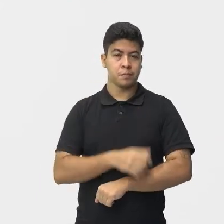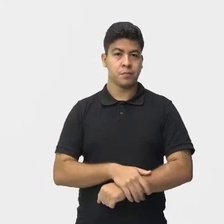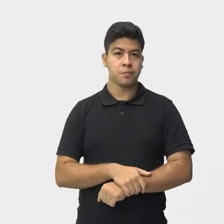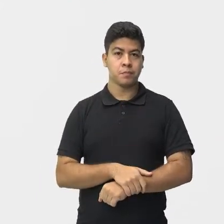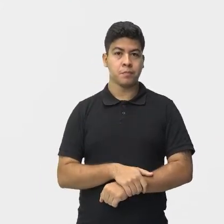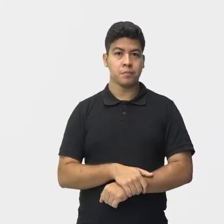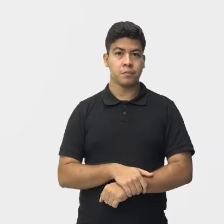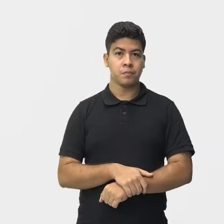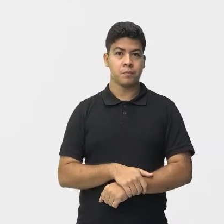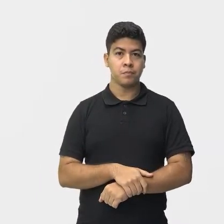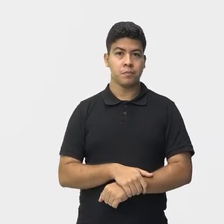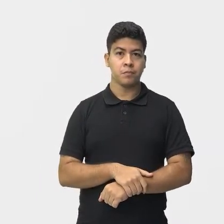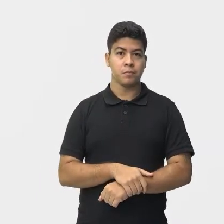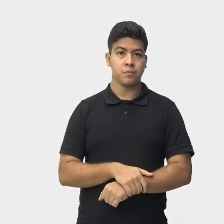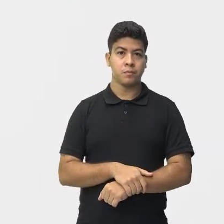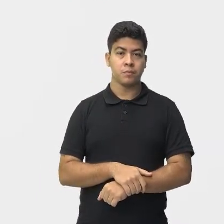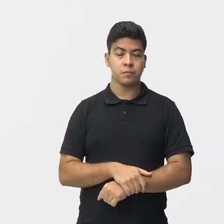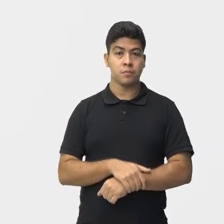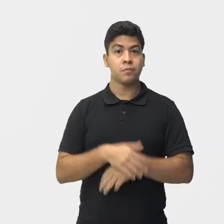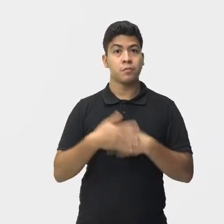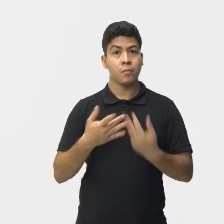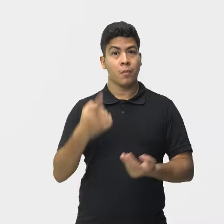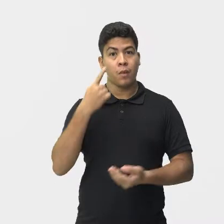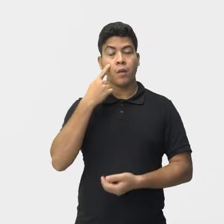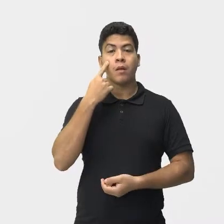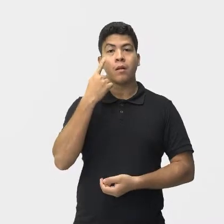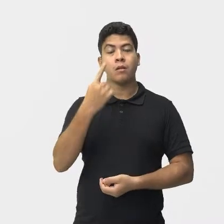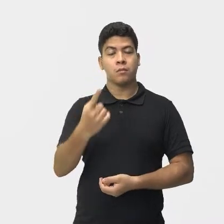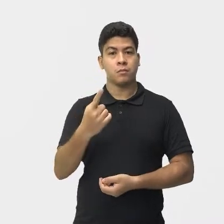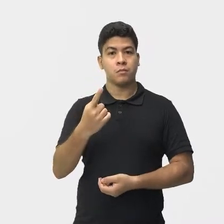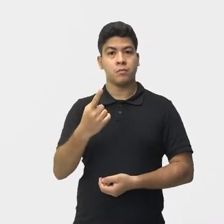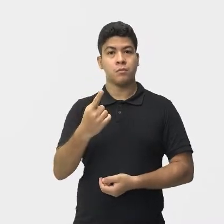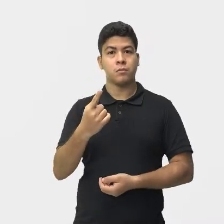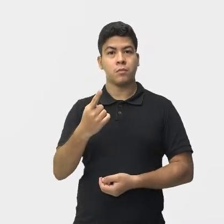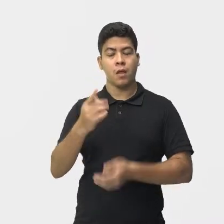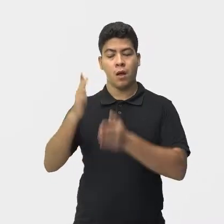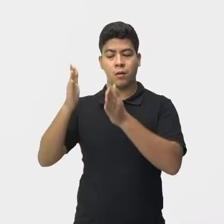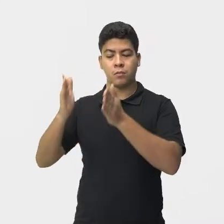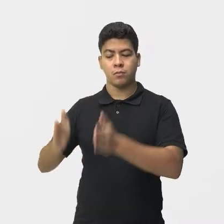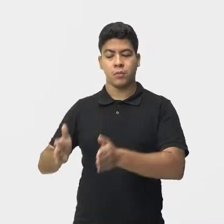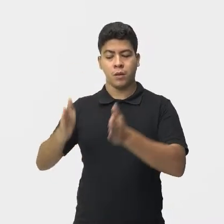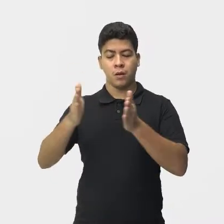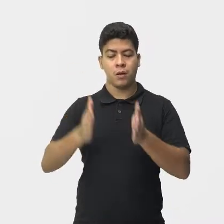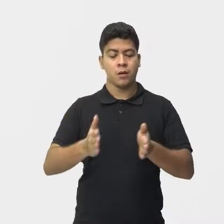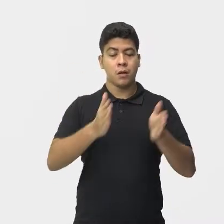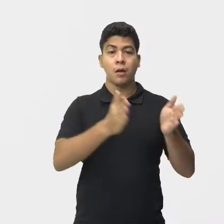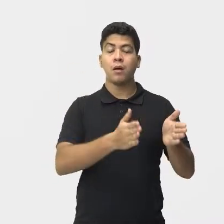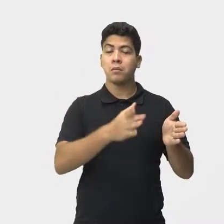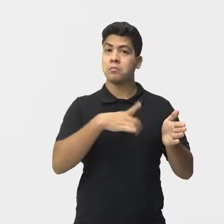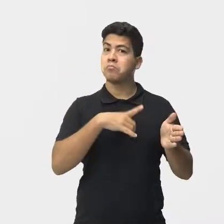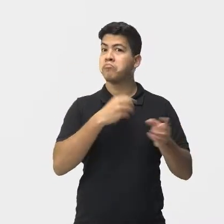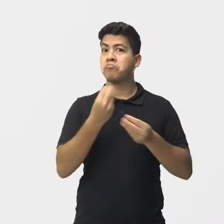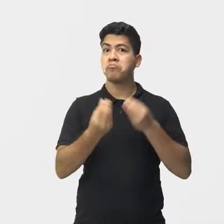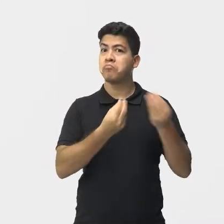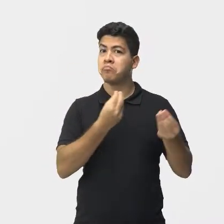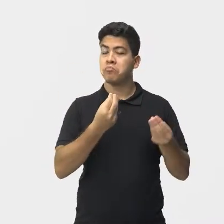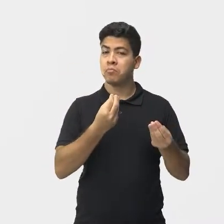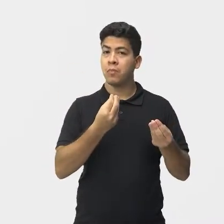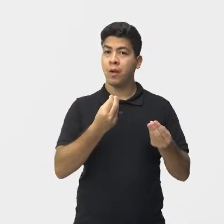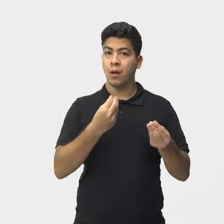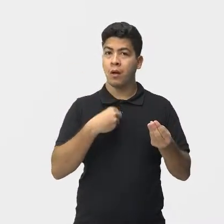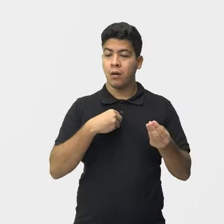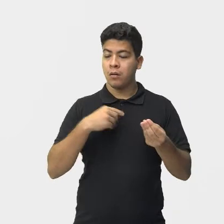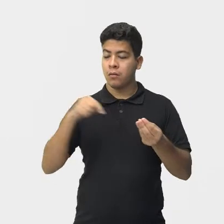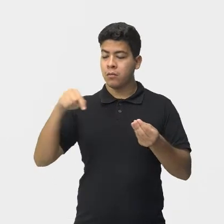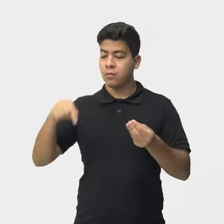seguir adiante, então, falando sobre cada uma dessas transformações e também apresentando para vocês como é